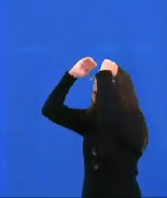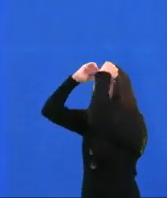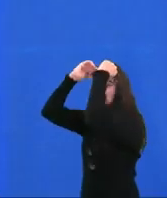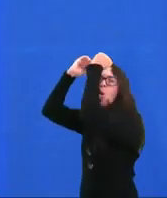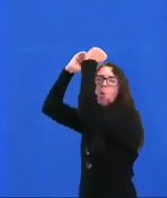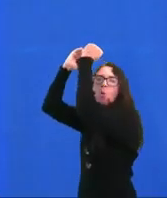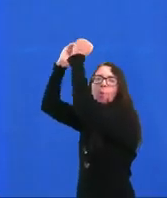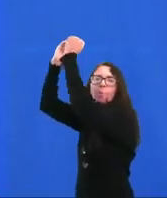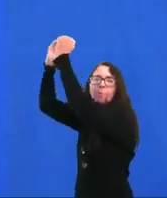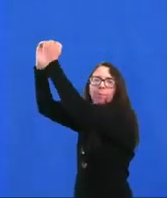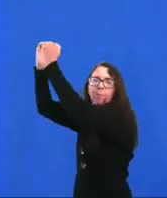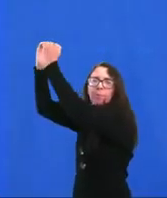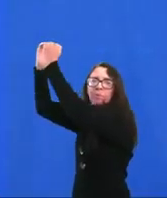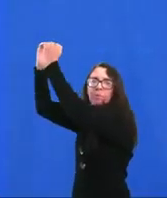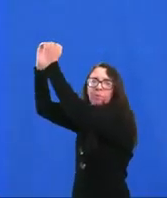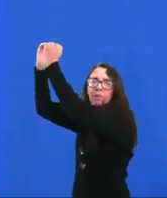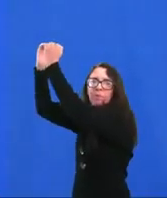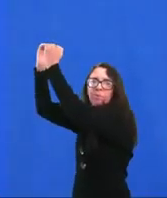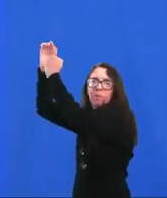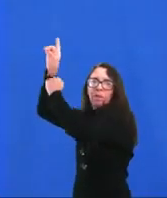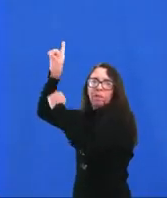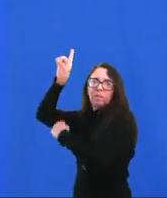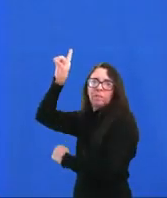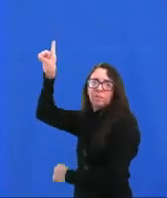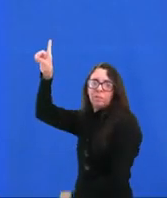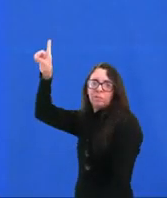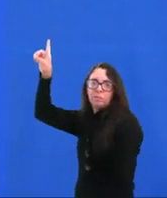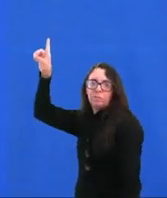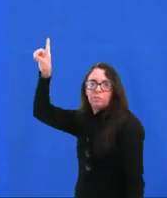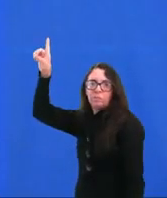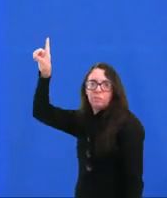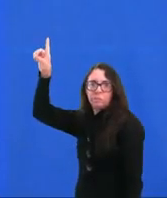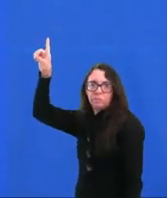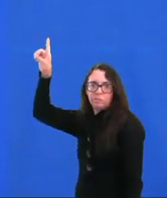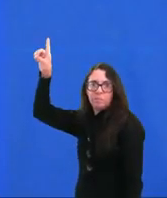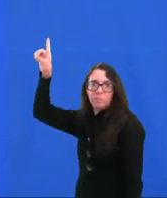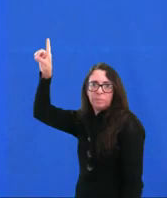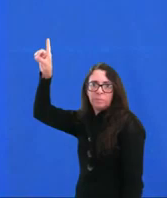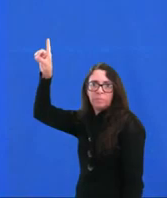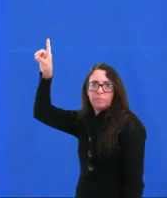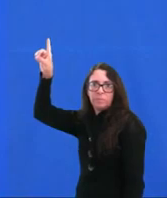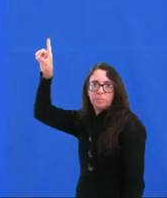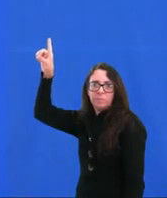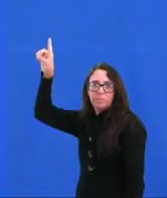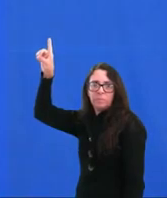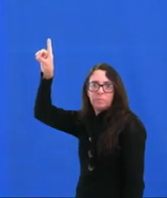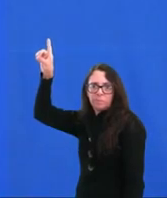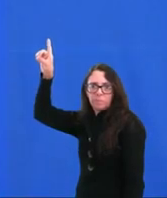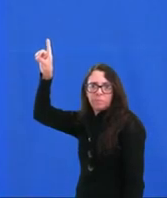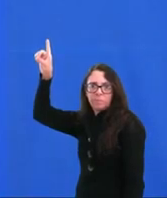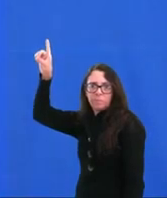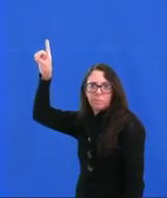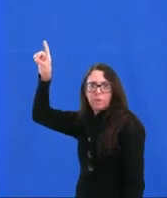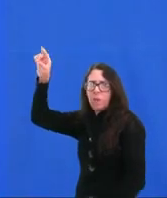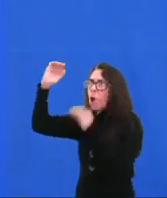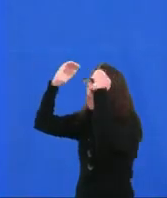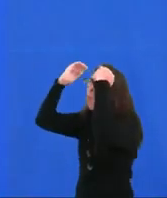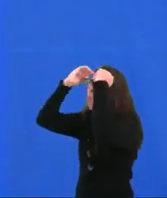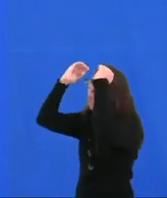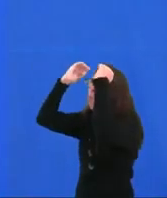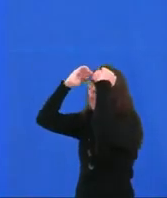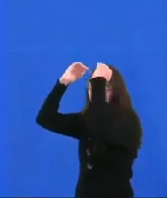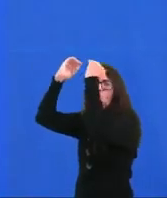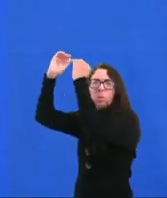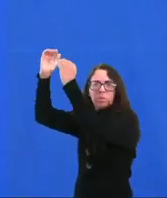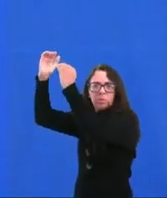mas Ele não quer que a igreja quebre algum dos seus mandamentos a fim de poder